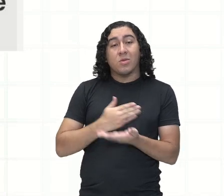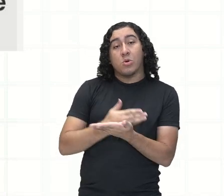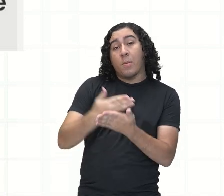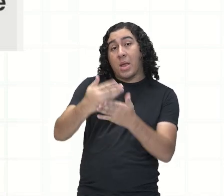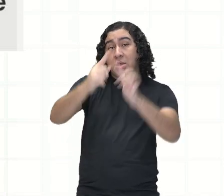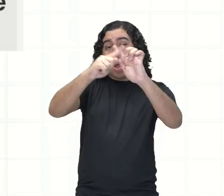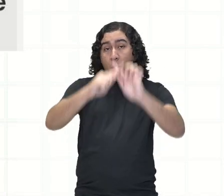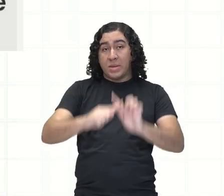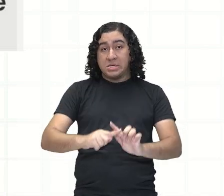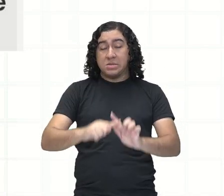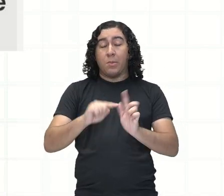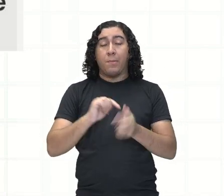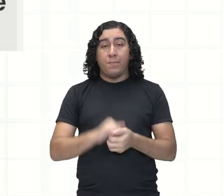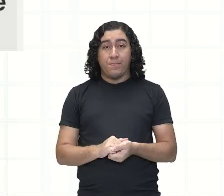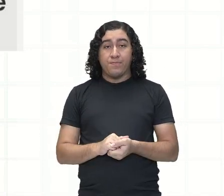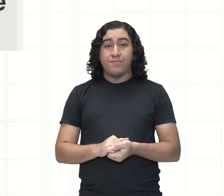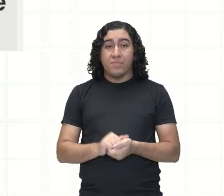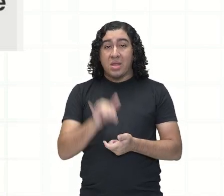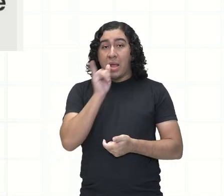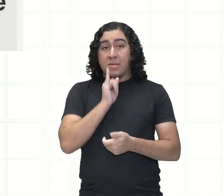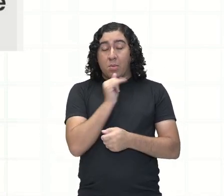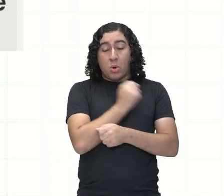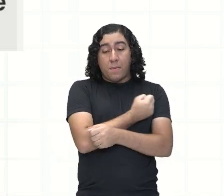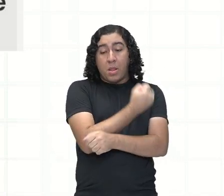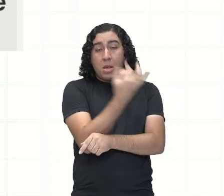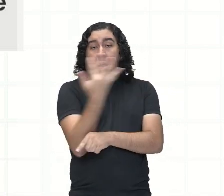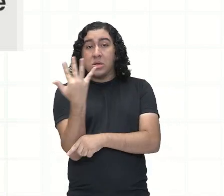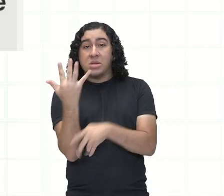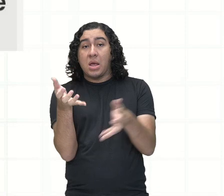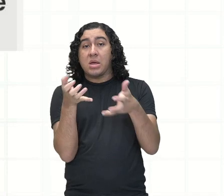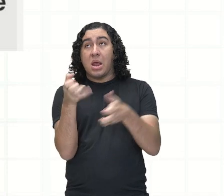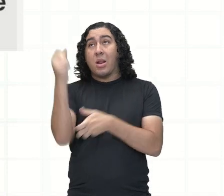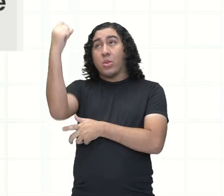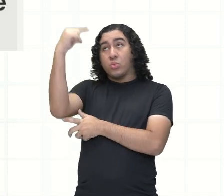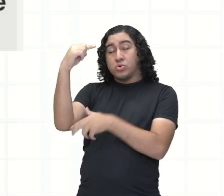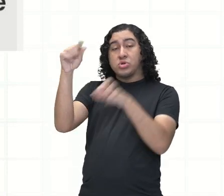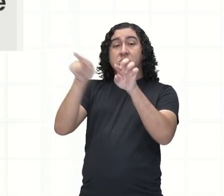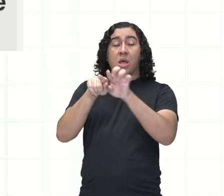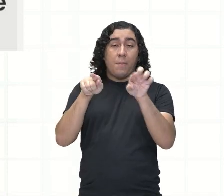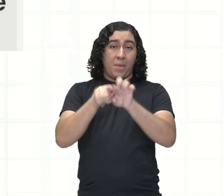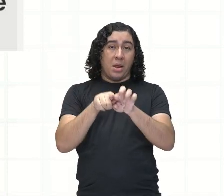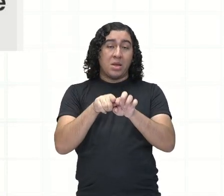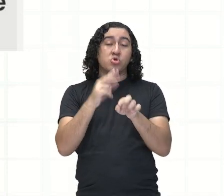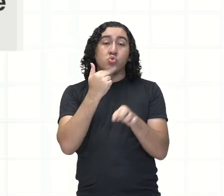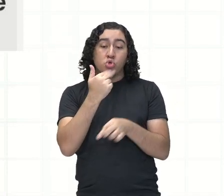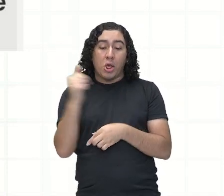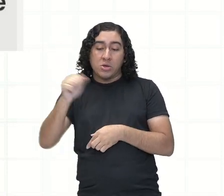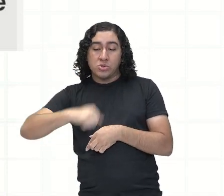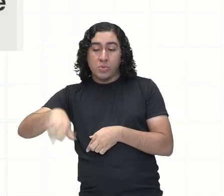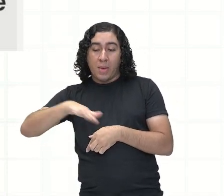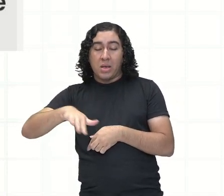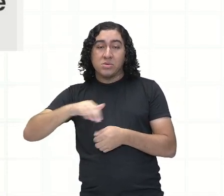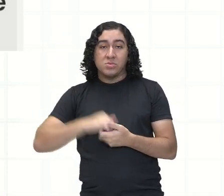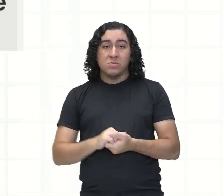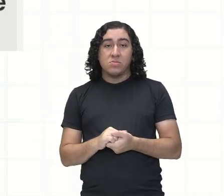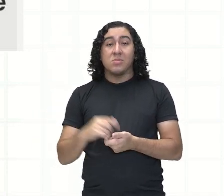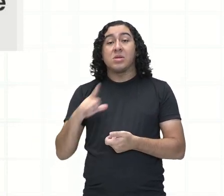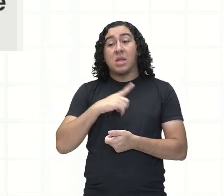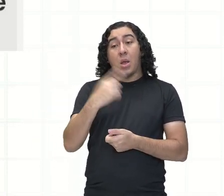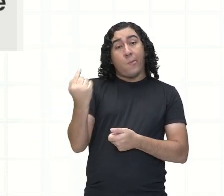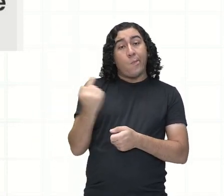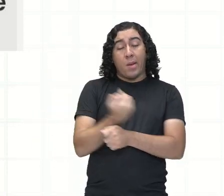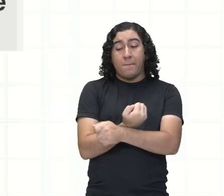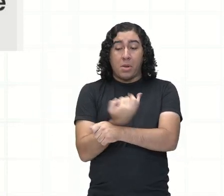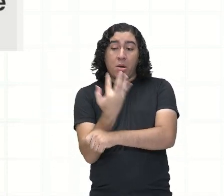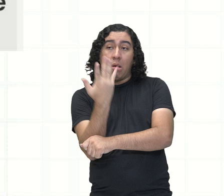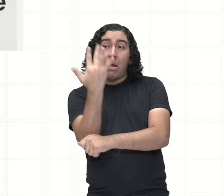competir. Esse é o caso das plantas competindo por luz e nutrientes no solo. Uma vai crescer mais e a